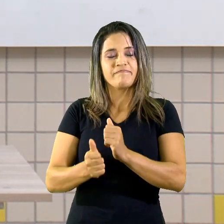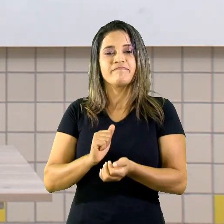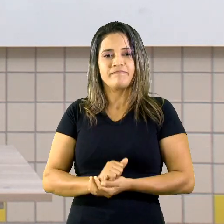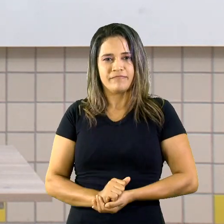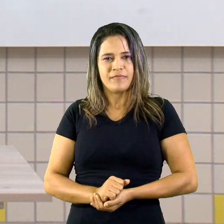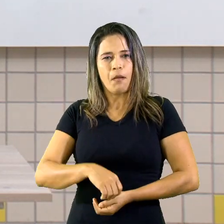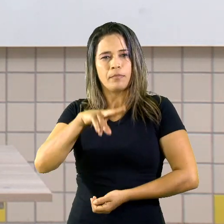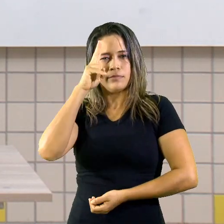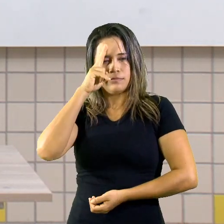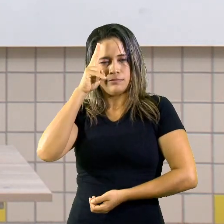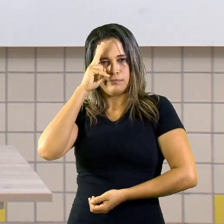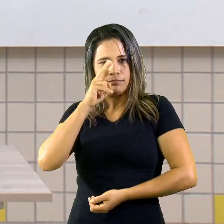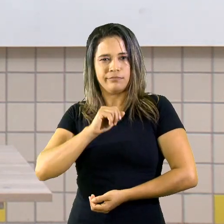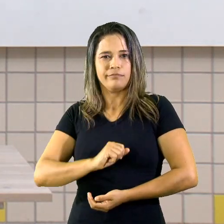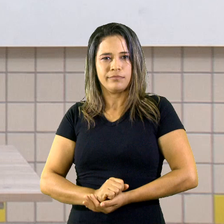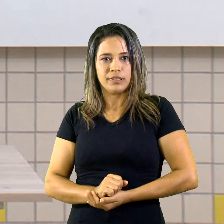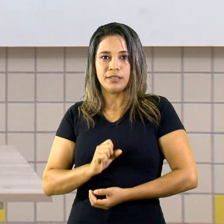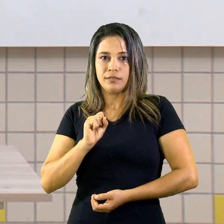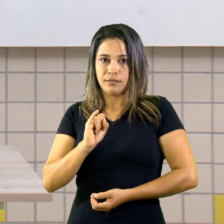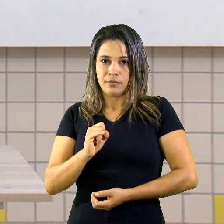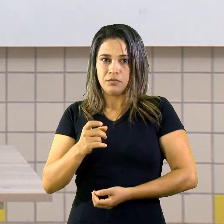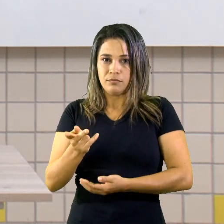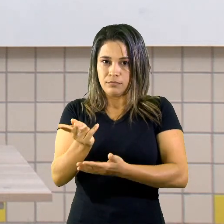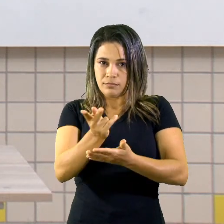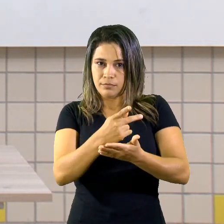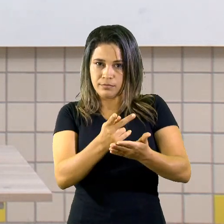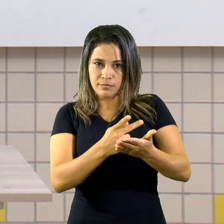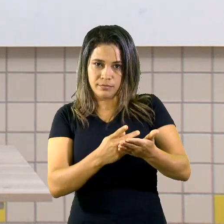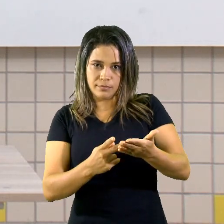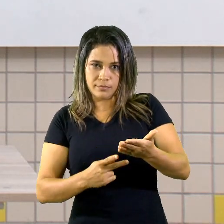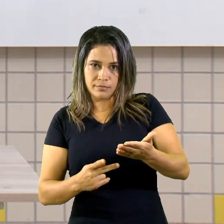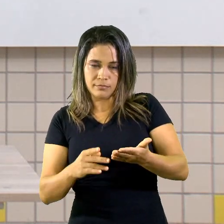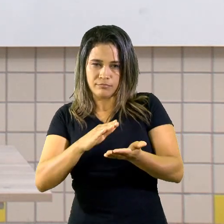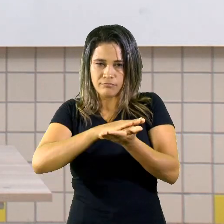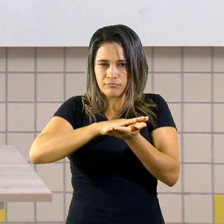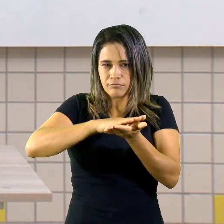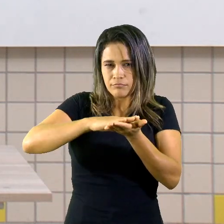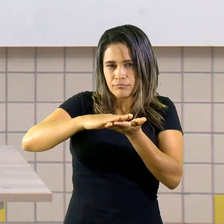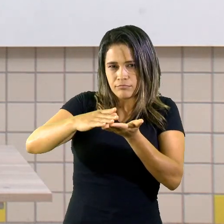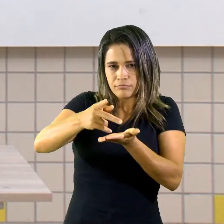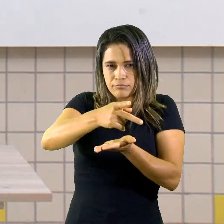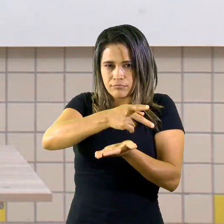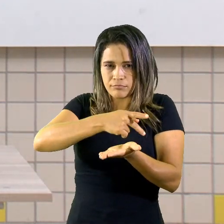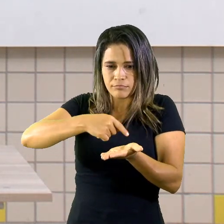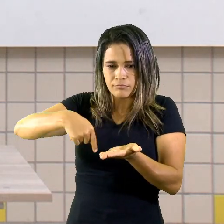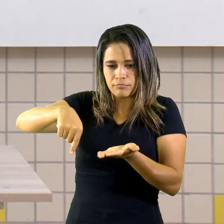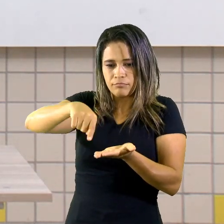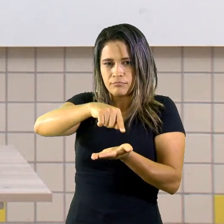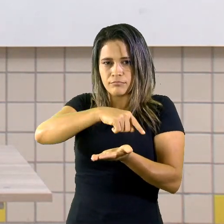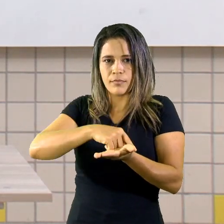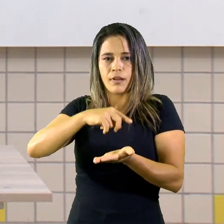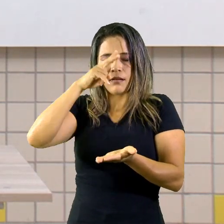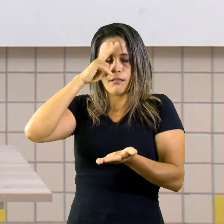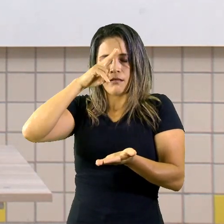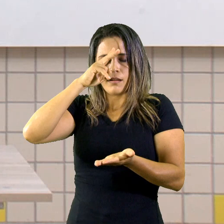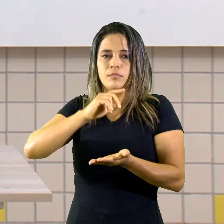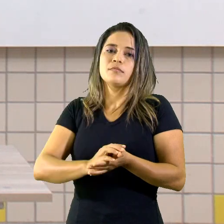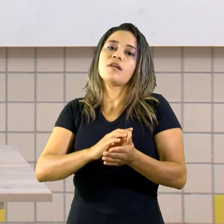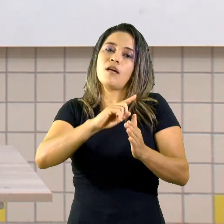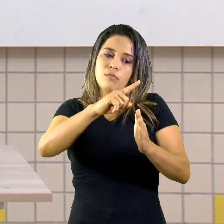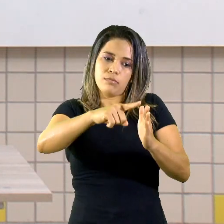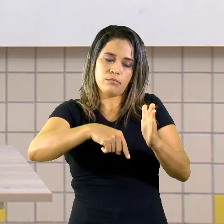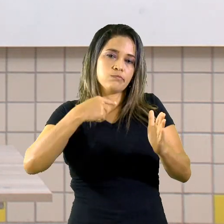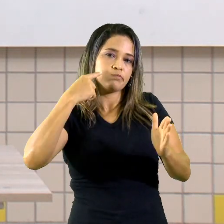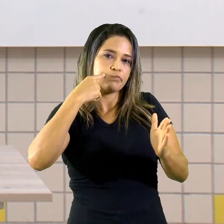Se a gente desenhasse ela de uma forma plana, né? Ela vai lembrar um círculo, a roda de um carro,